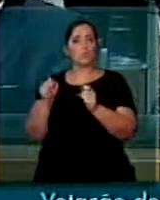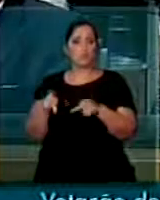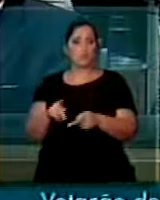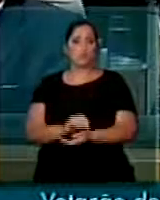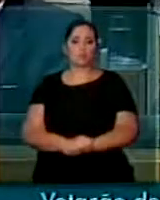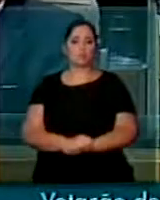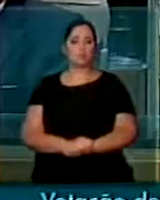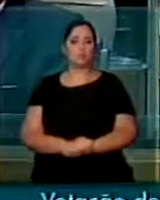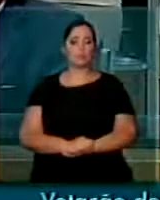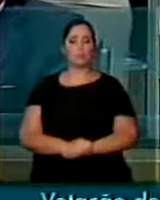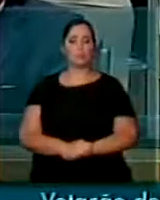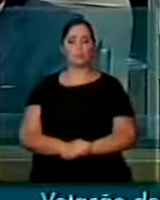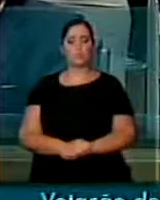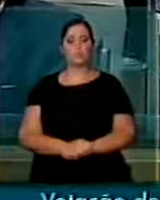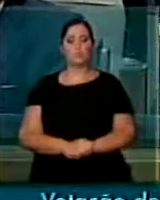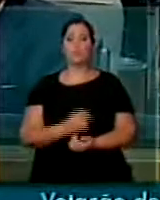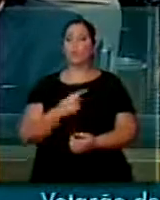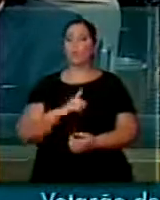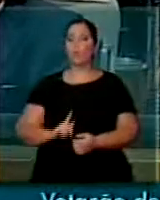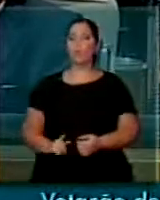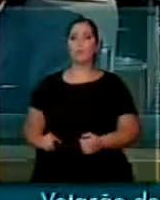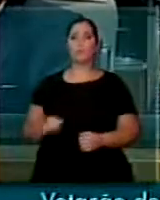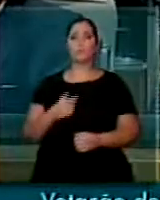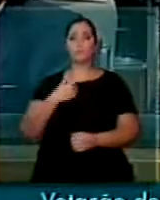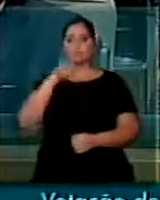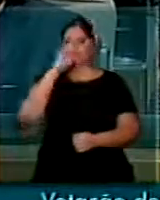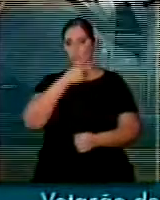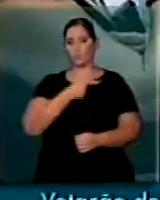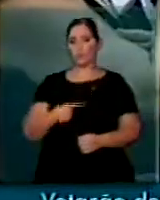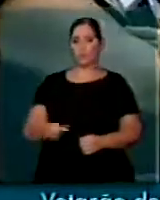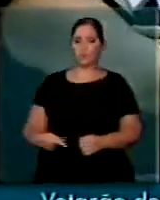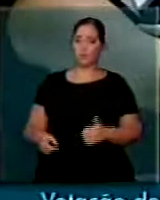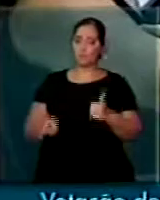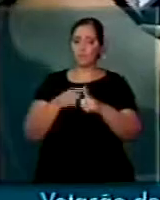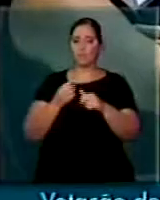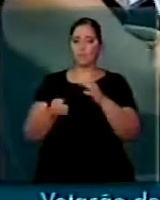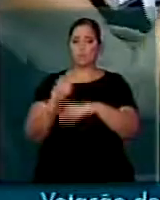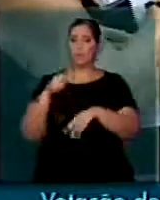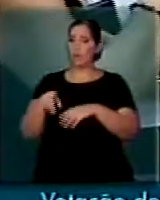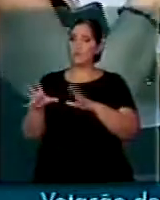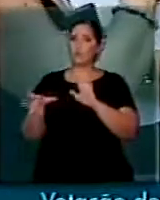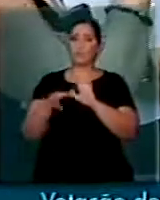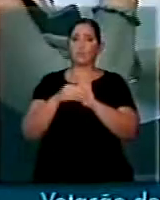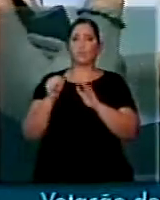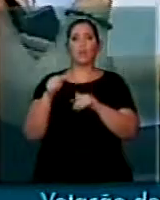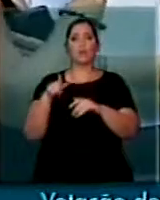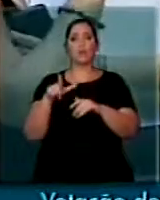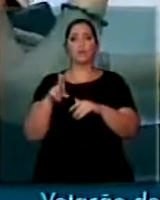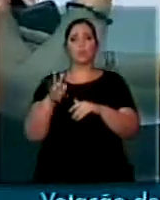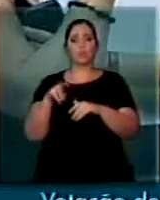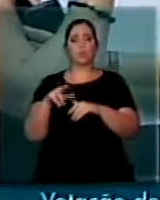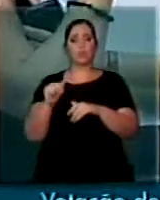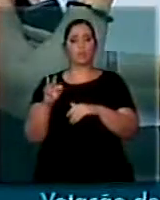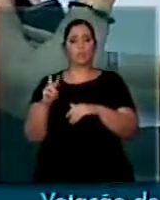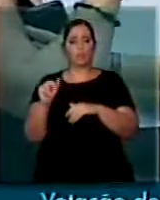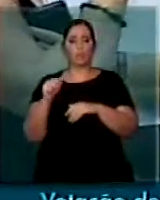o terno só Presidente primeiro que a construção dessa emenda aglutinativa que foi